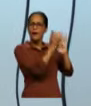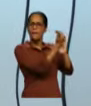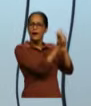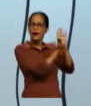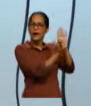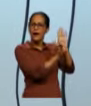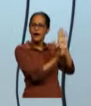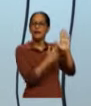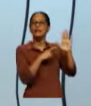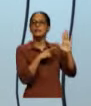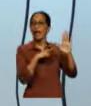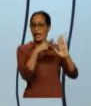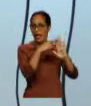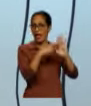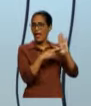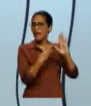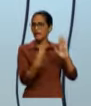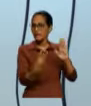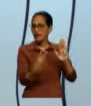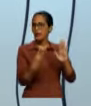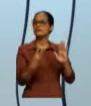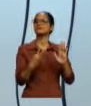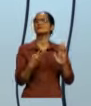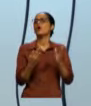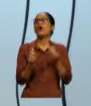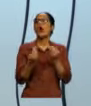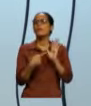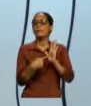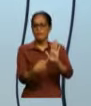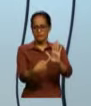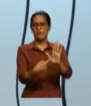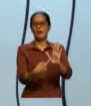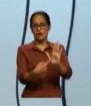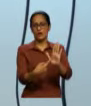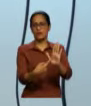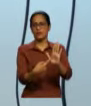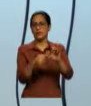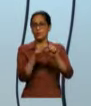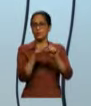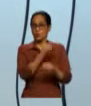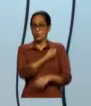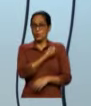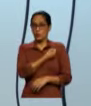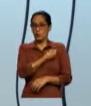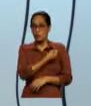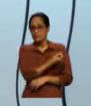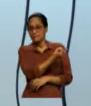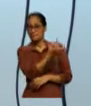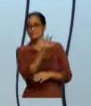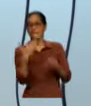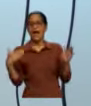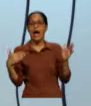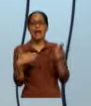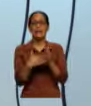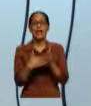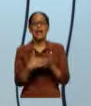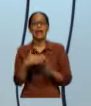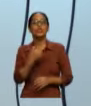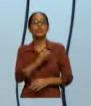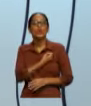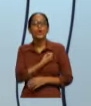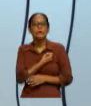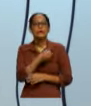três regras do nosso jogo, a gente consegue representar os números até